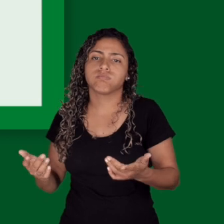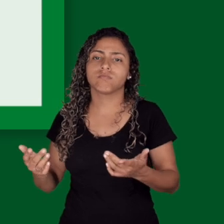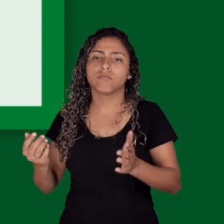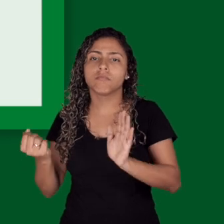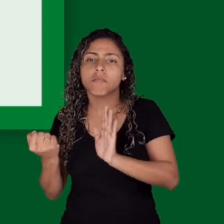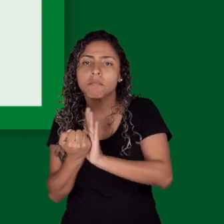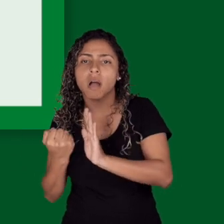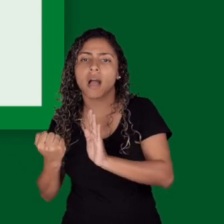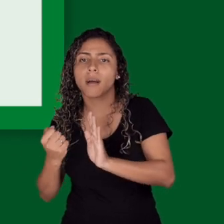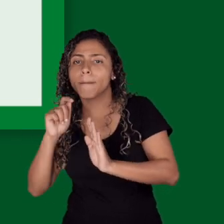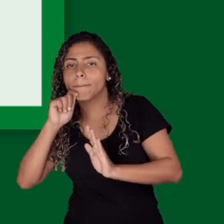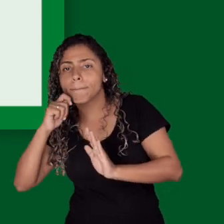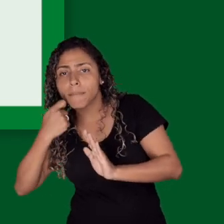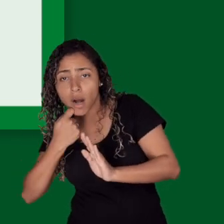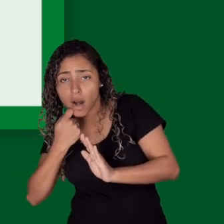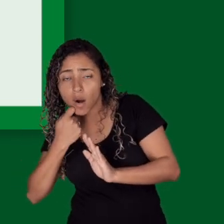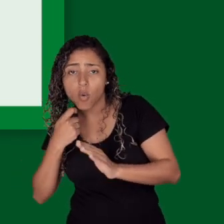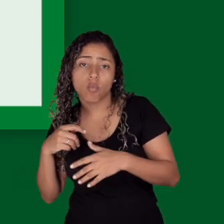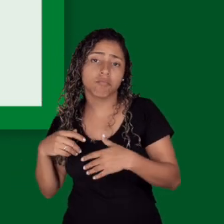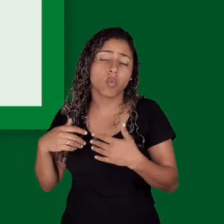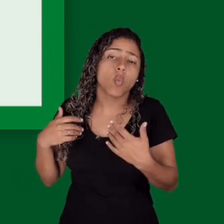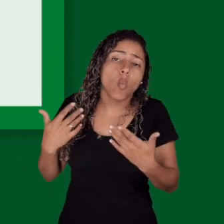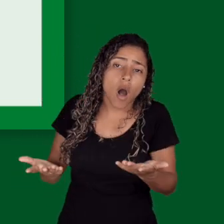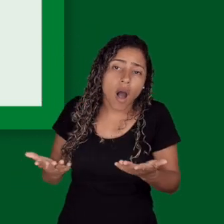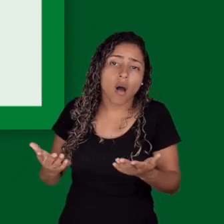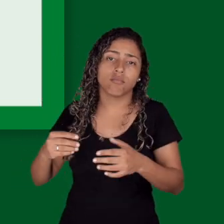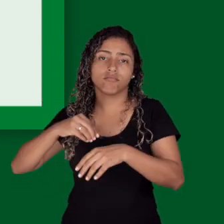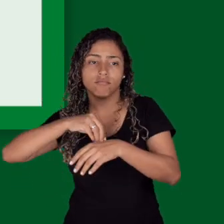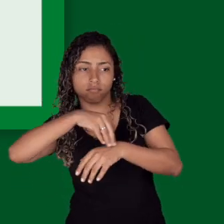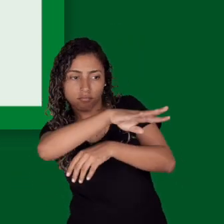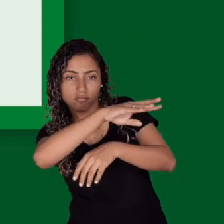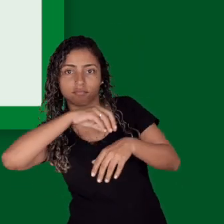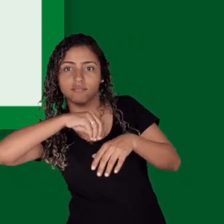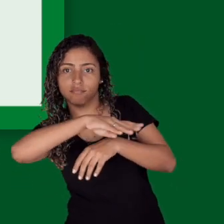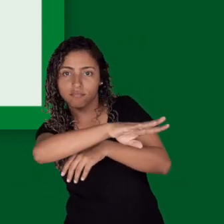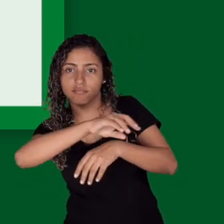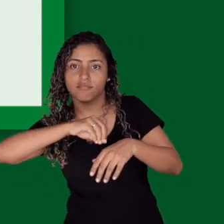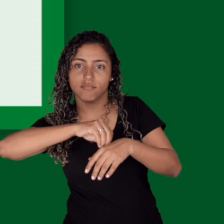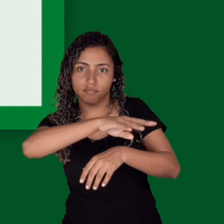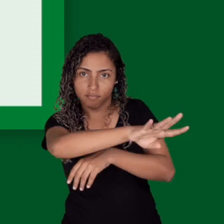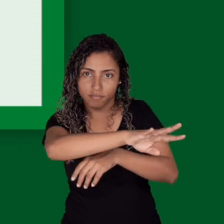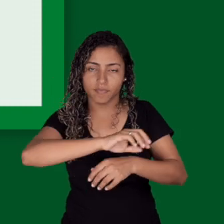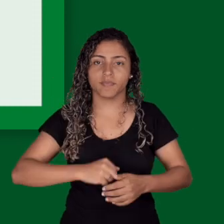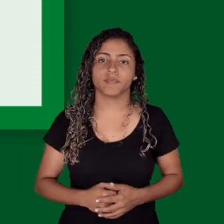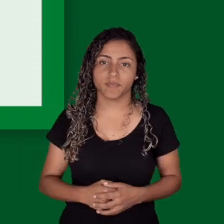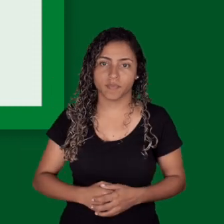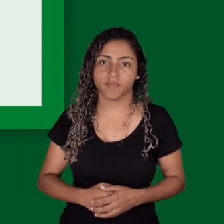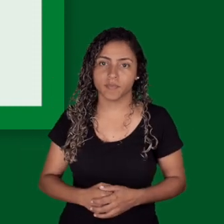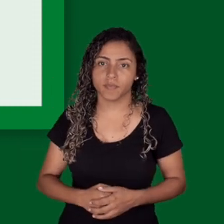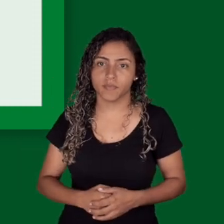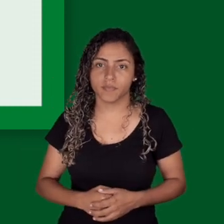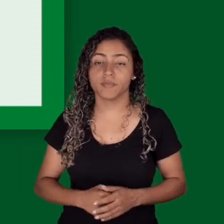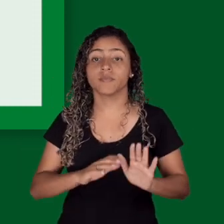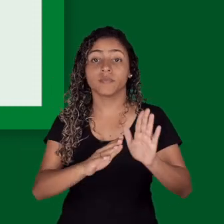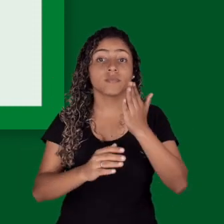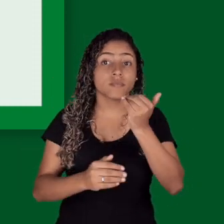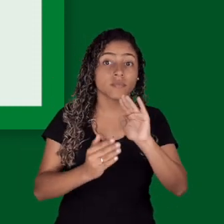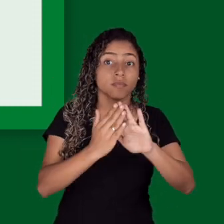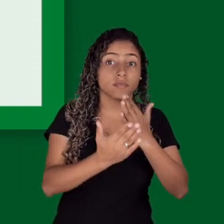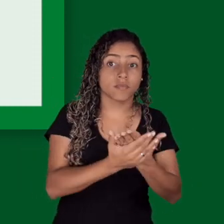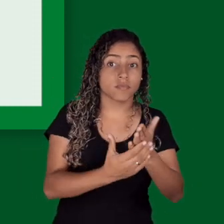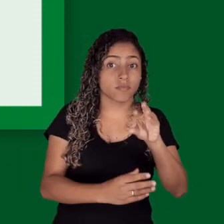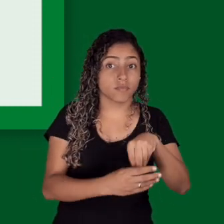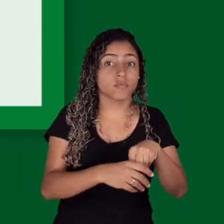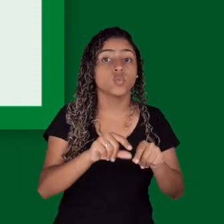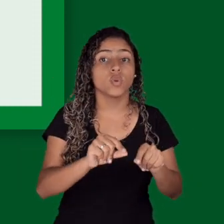marca sugerida para o pão, aqui no caso, mas é importante ressaltar que o cardápio da alimentação escolar ele respeita a